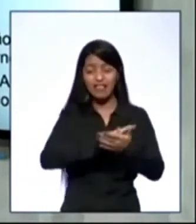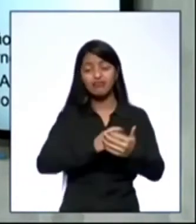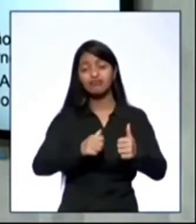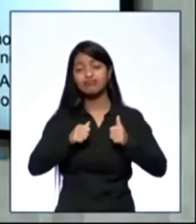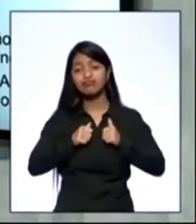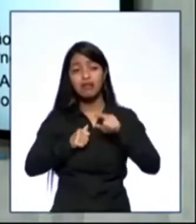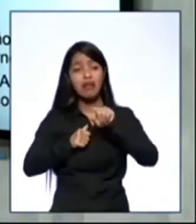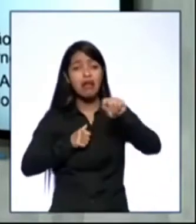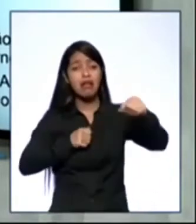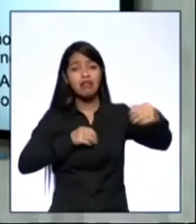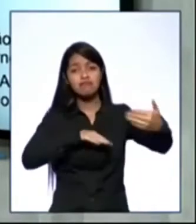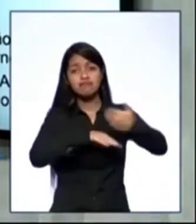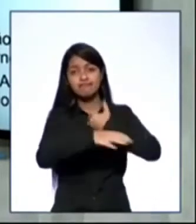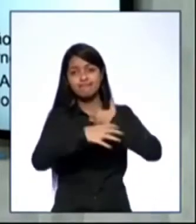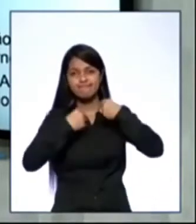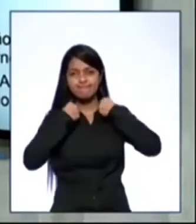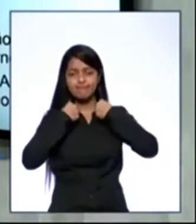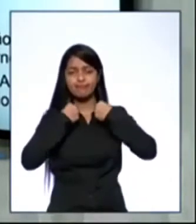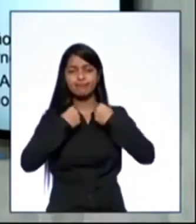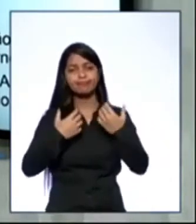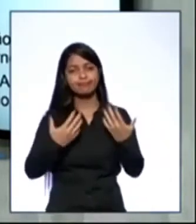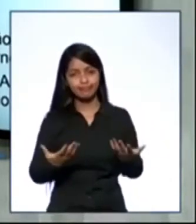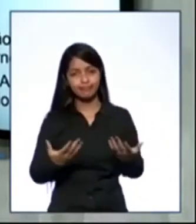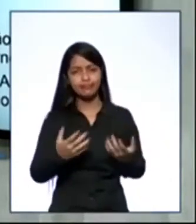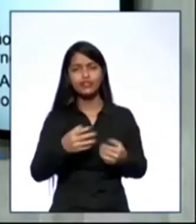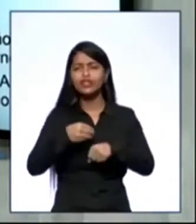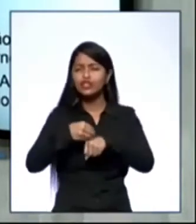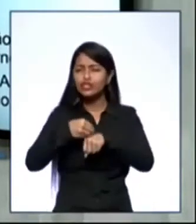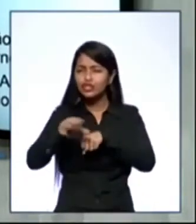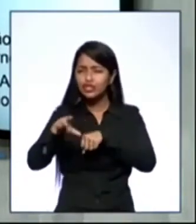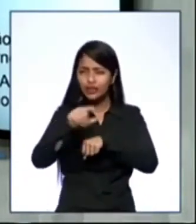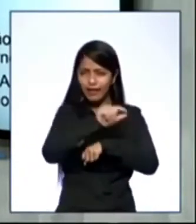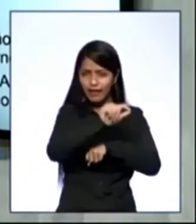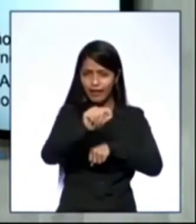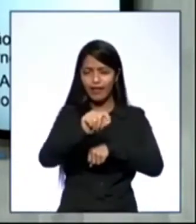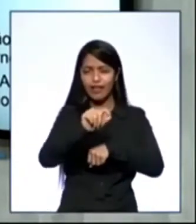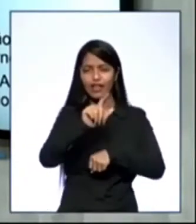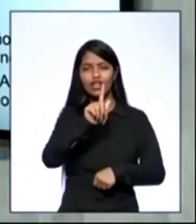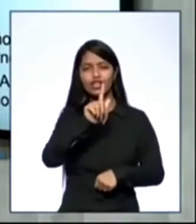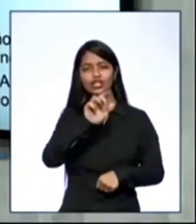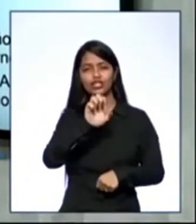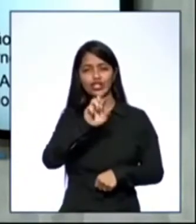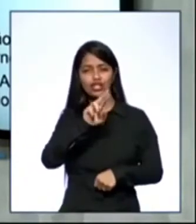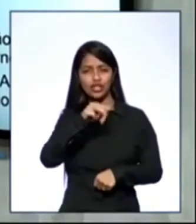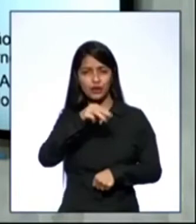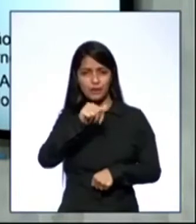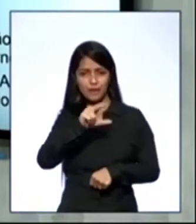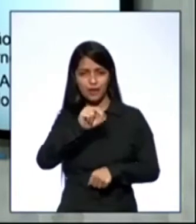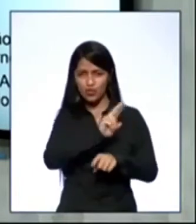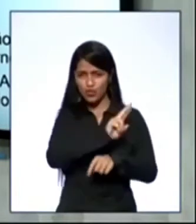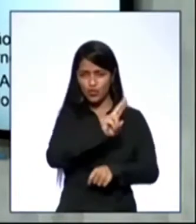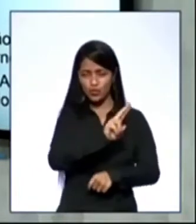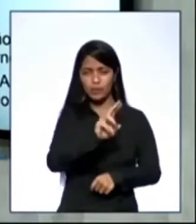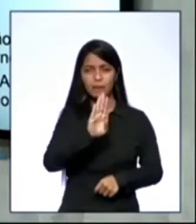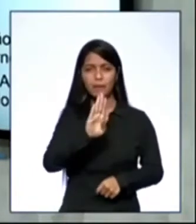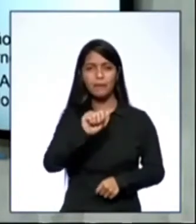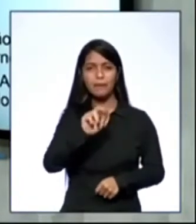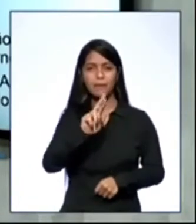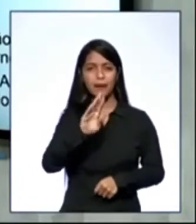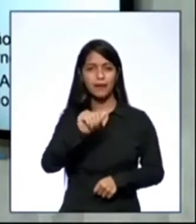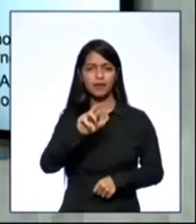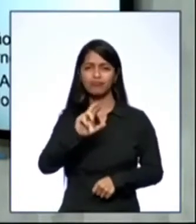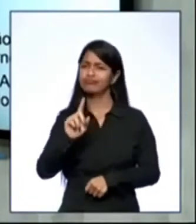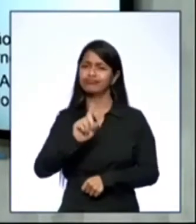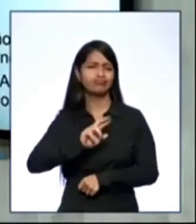atacar. Dica, não chame esses povos de bárbaros. Bárbaro é um termo pejorativo, genérico, que está em desuso. Na